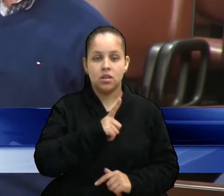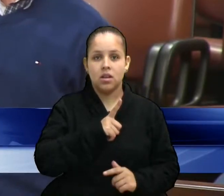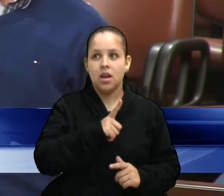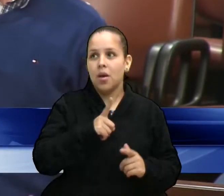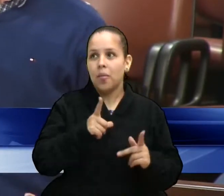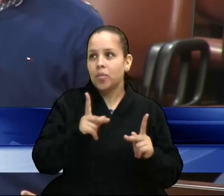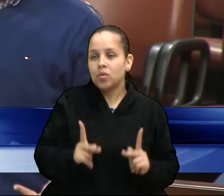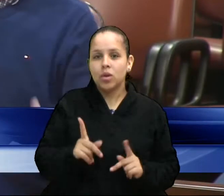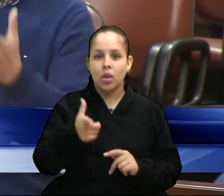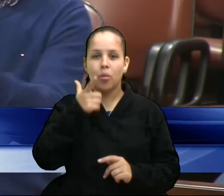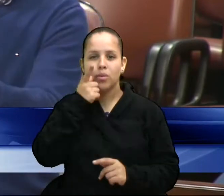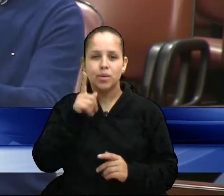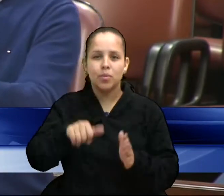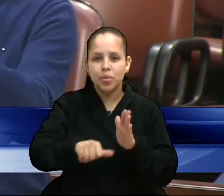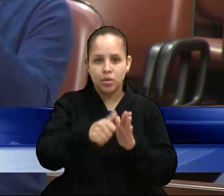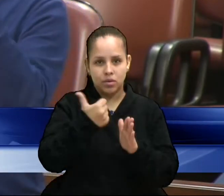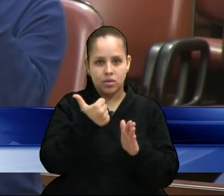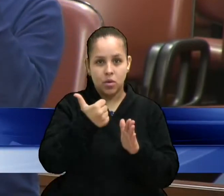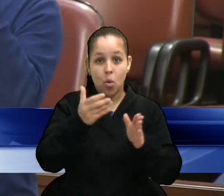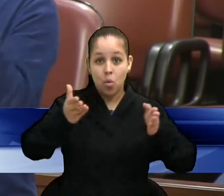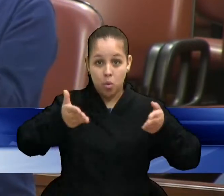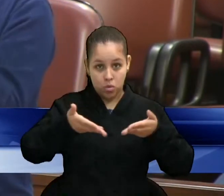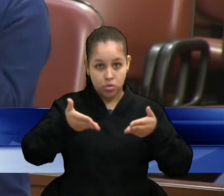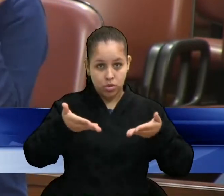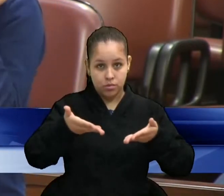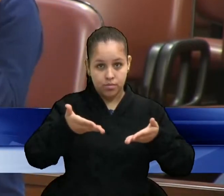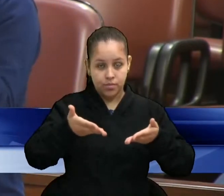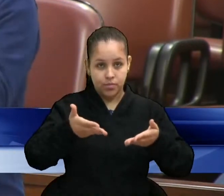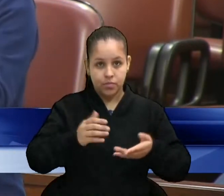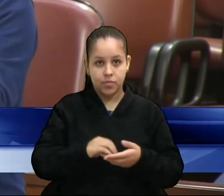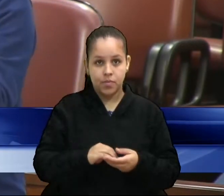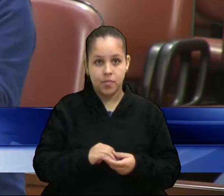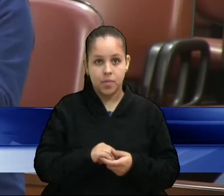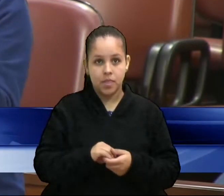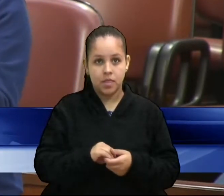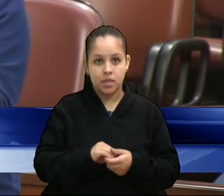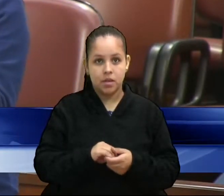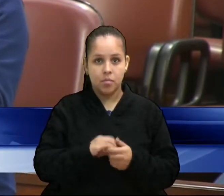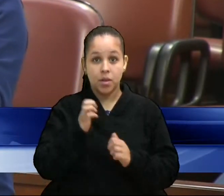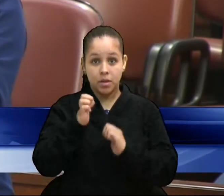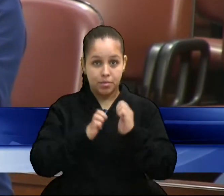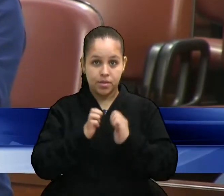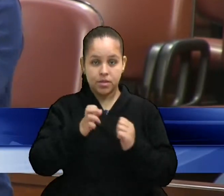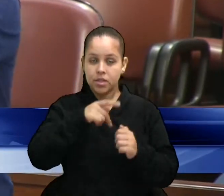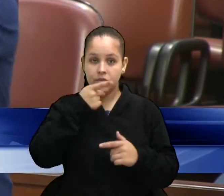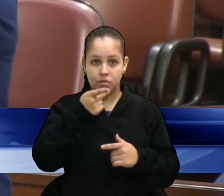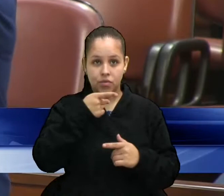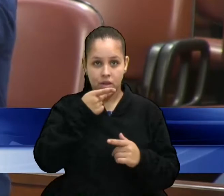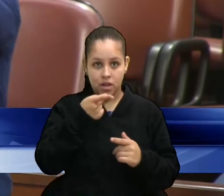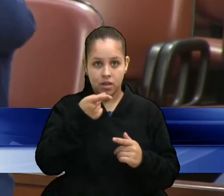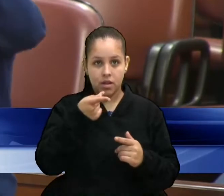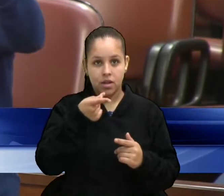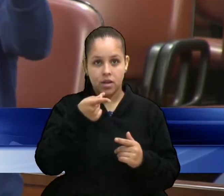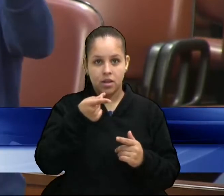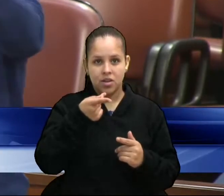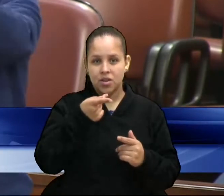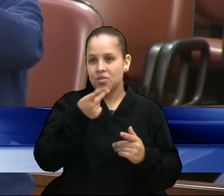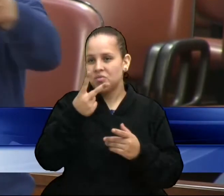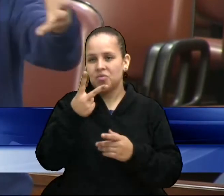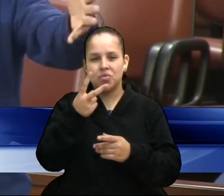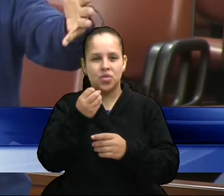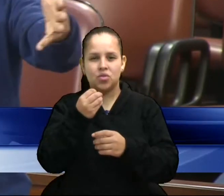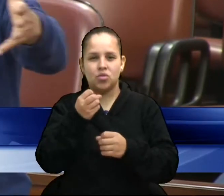isso. Hoje, e aí pela empresa que eu represento, passados 20